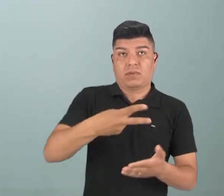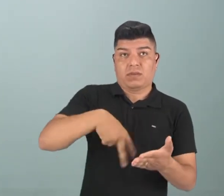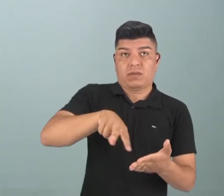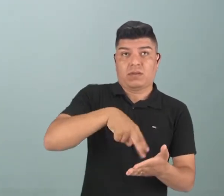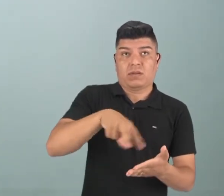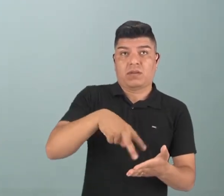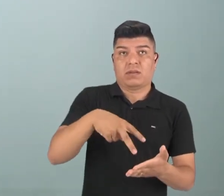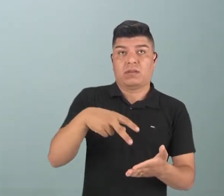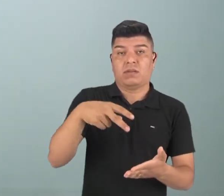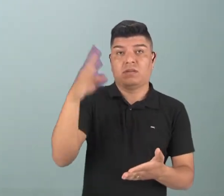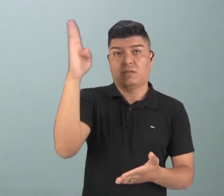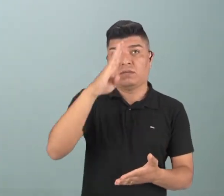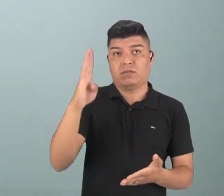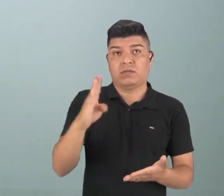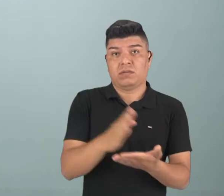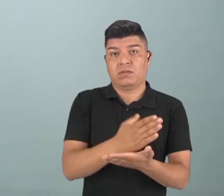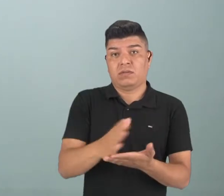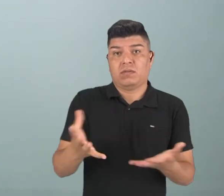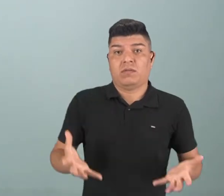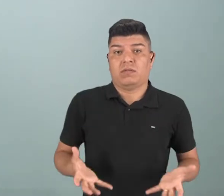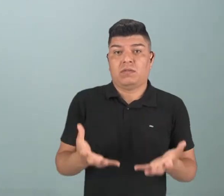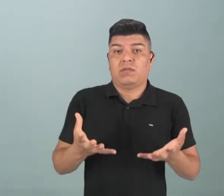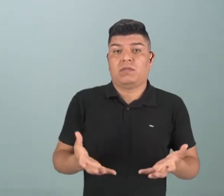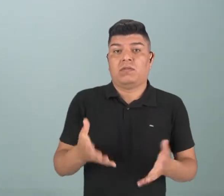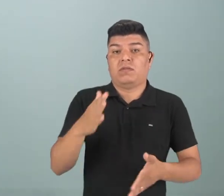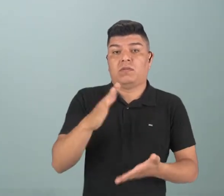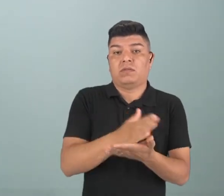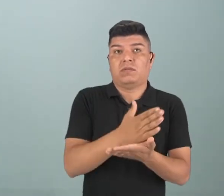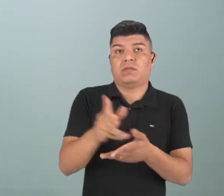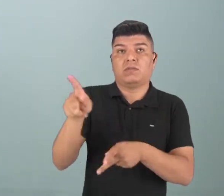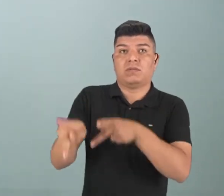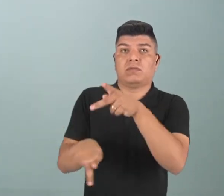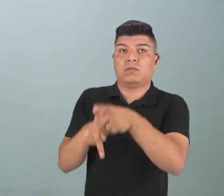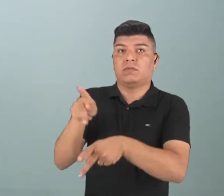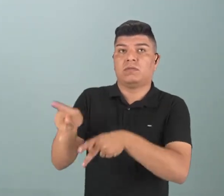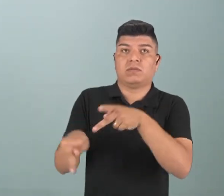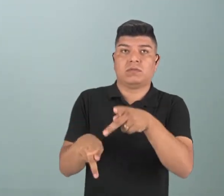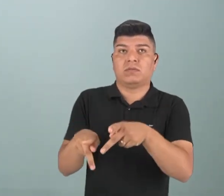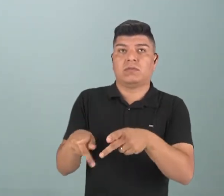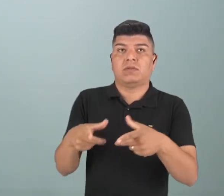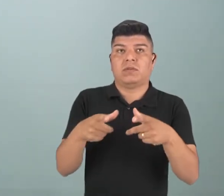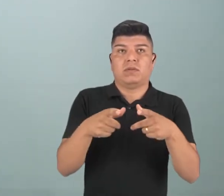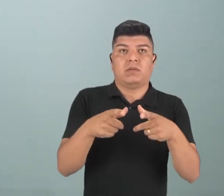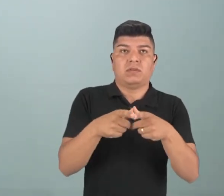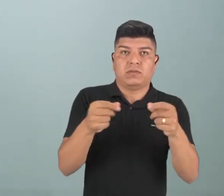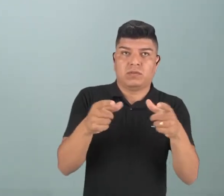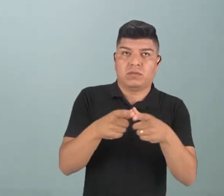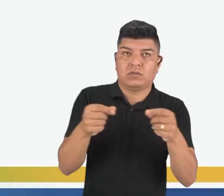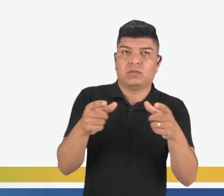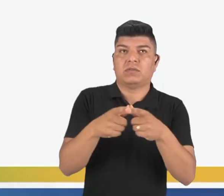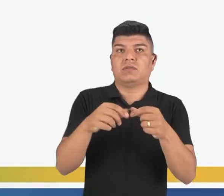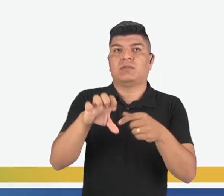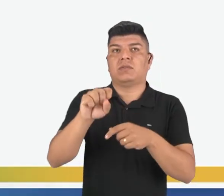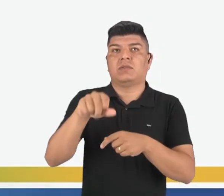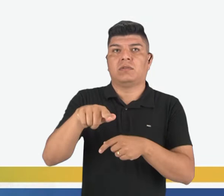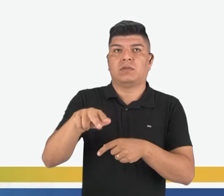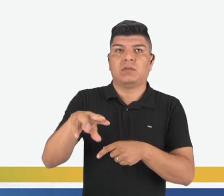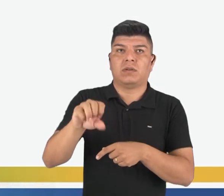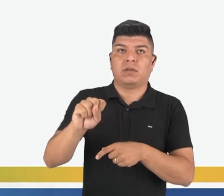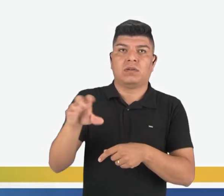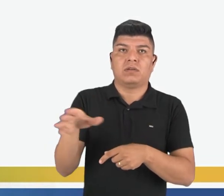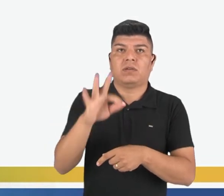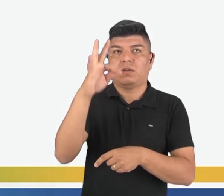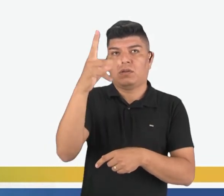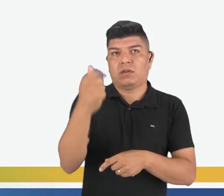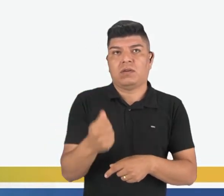teve influência de alguns povos, e dentre eles, eu coloquei aqui, né, japoneses, esquimós, africanos,